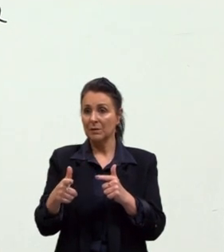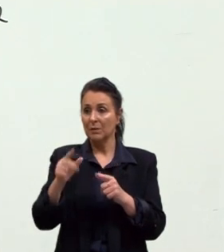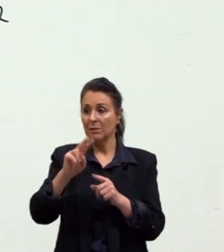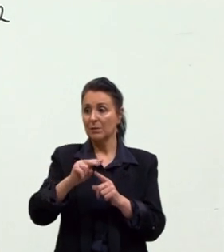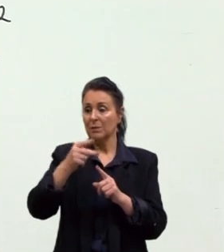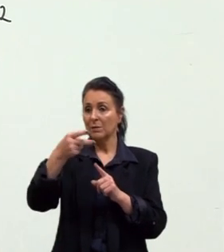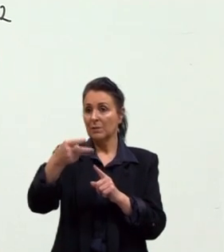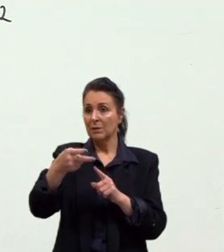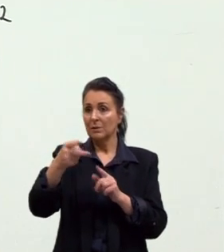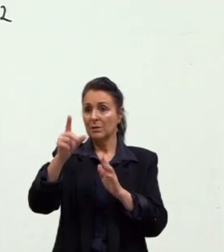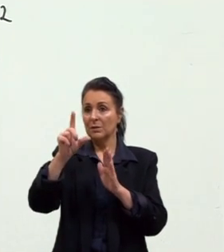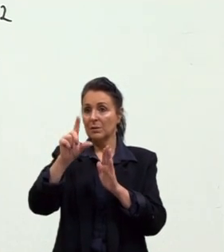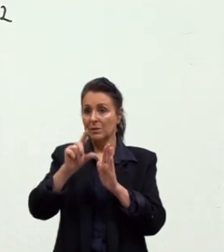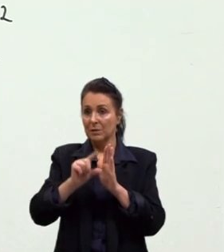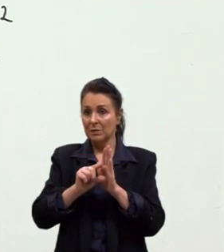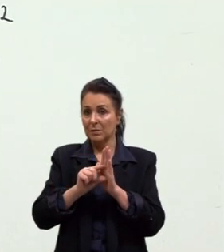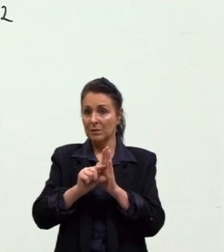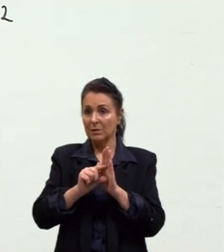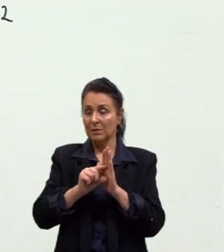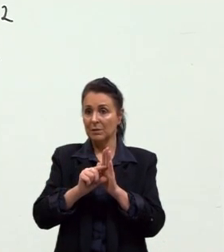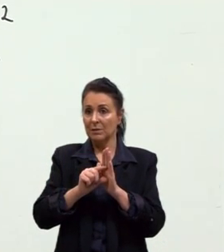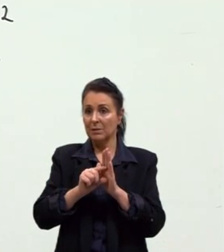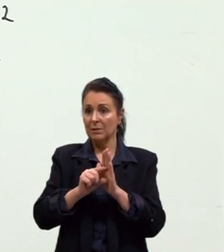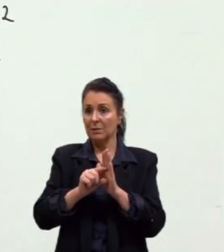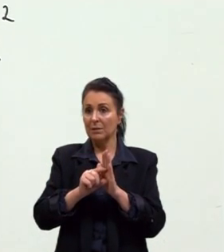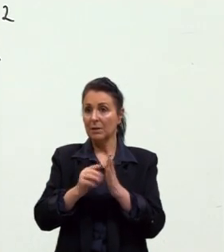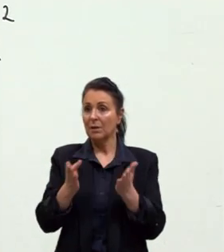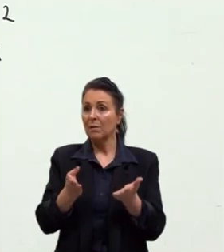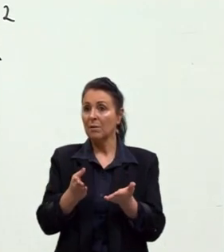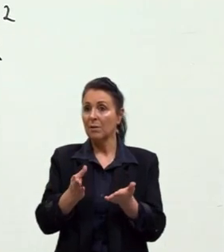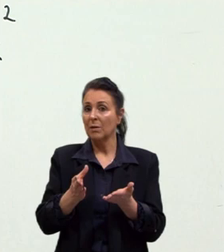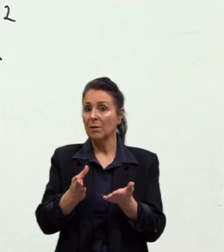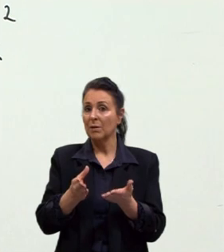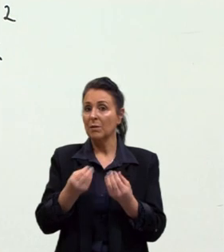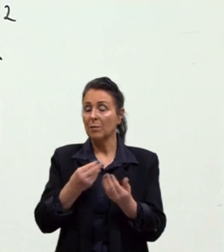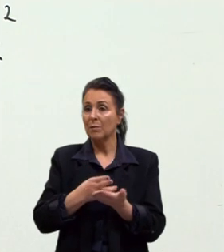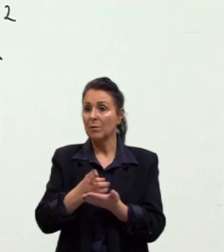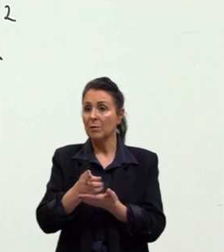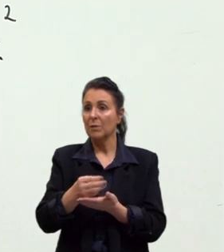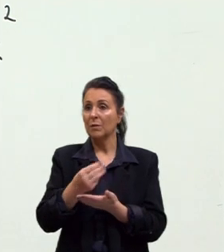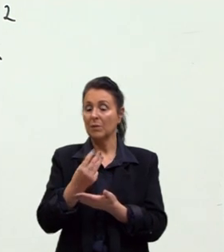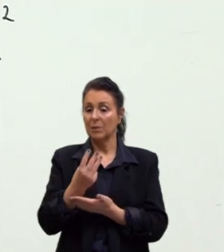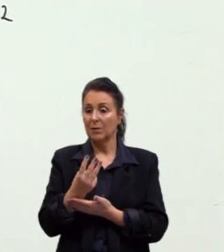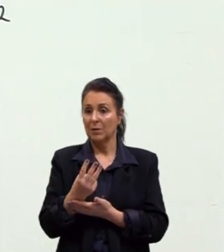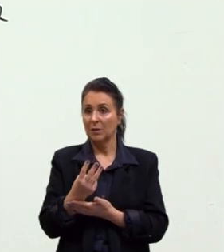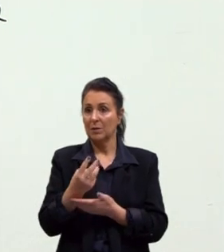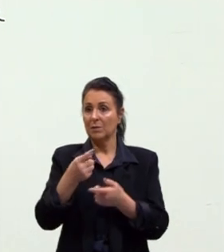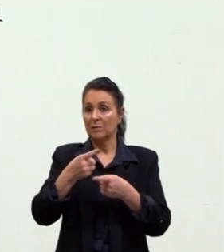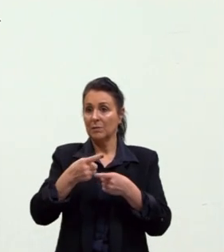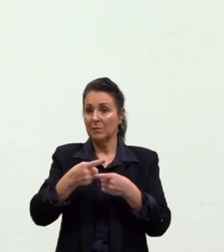nossos expoentes a gente diminui então vai ficar quanto 3